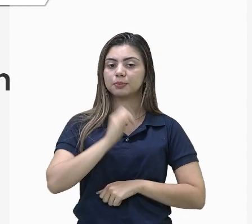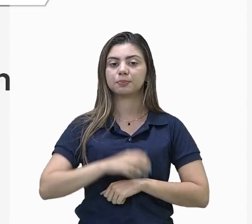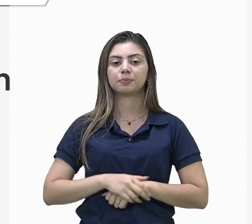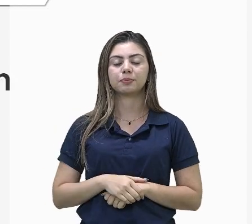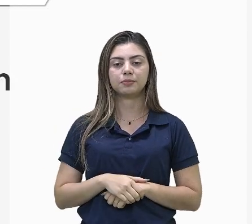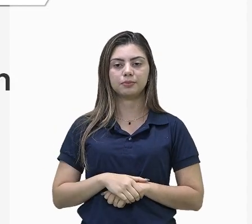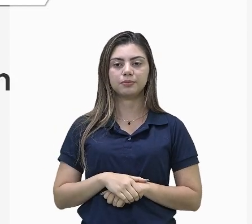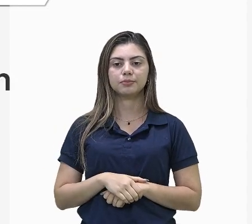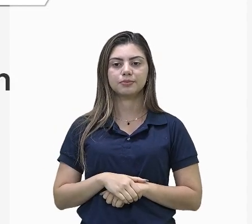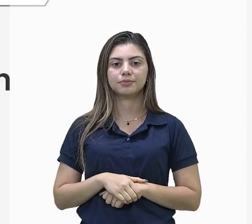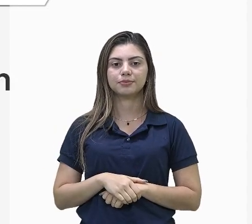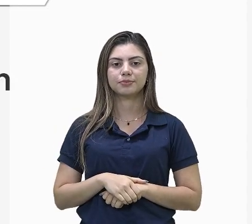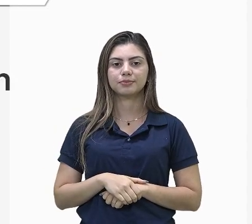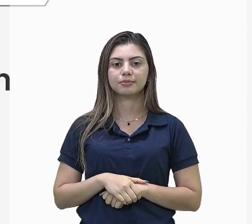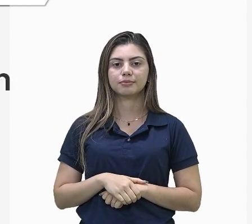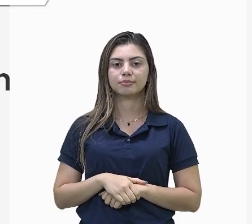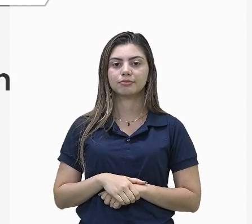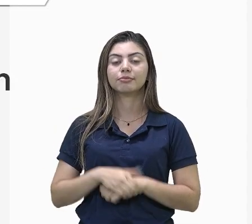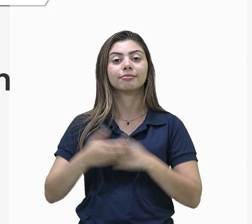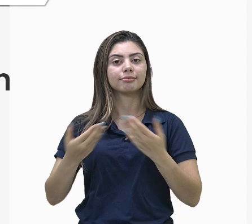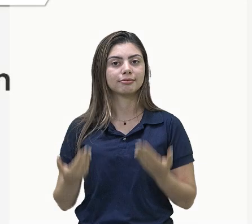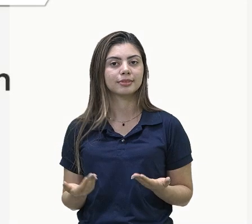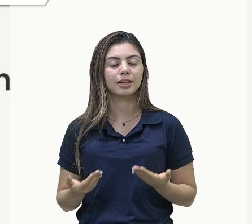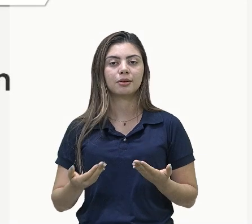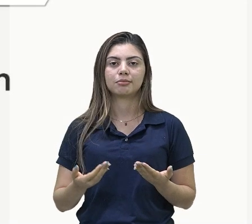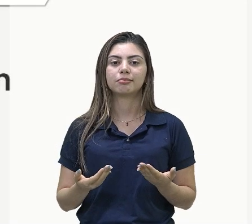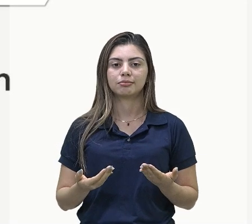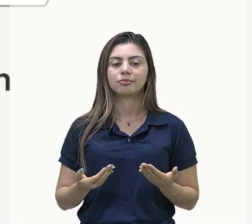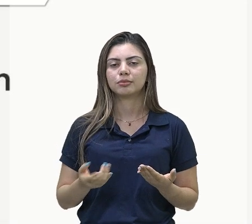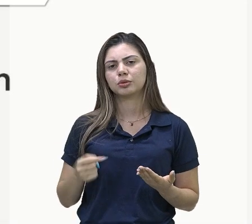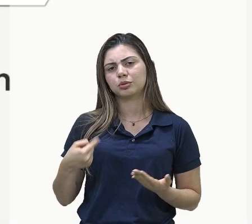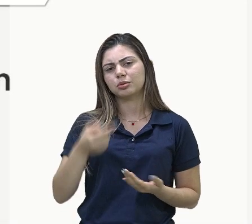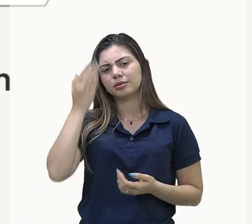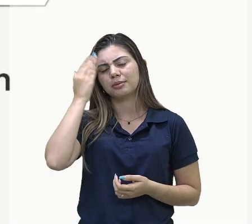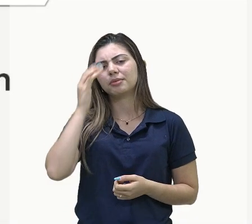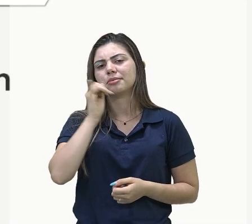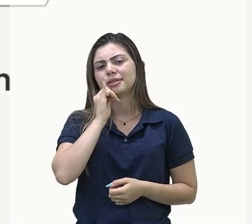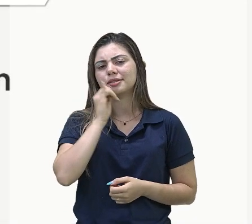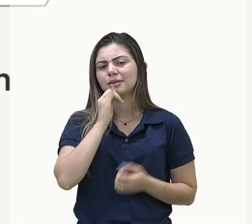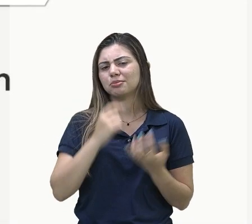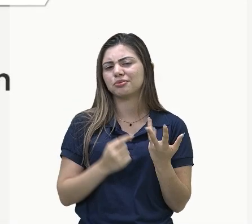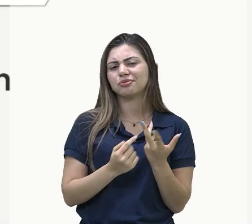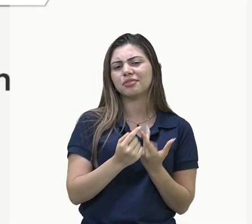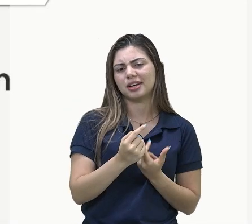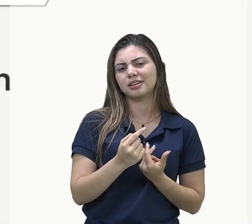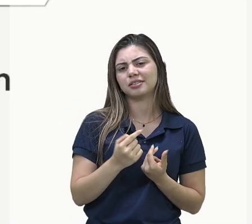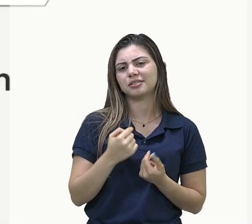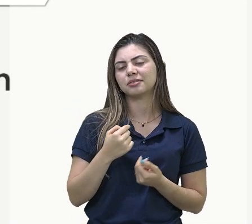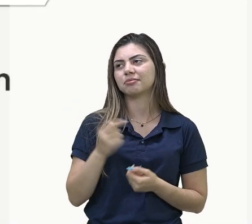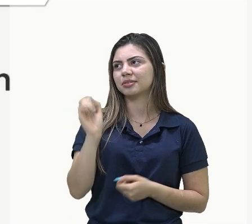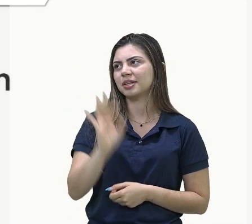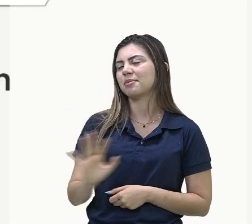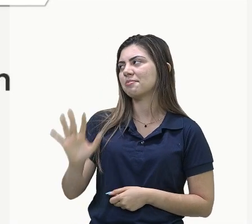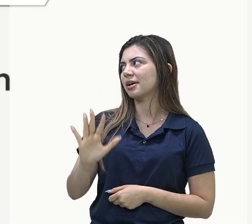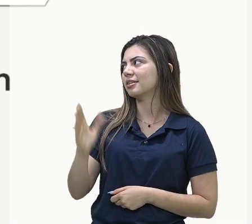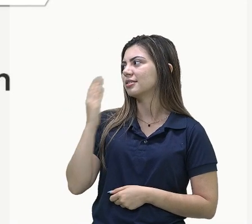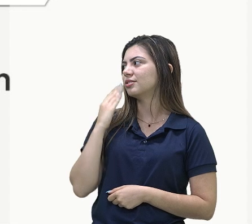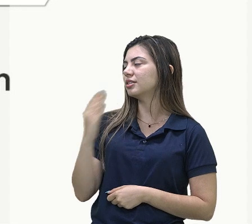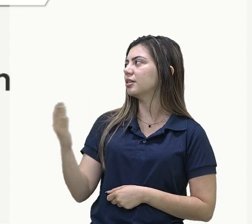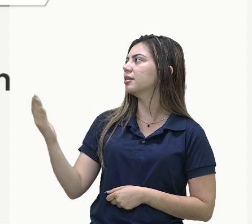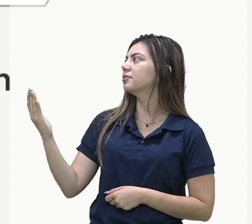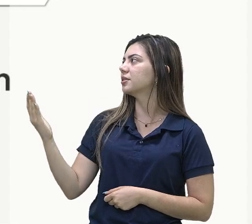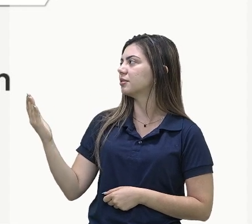aí. E os exemplos comuns incluem, né? Como nós temos essas 4 imagens, eu tenho